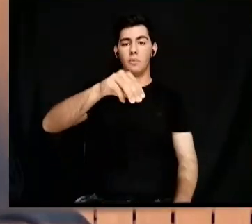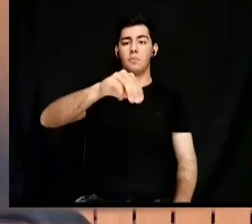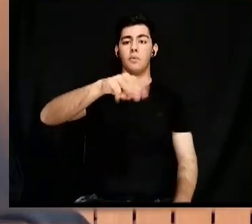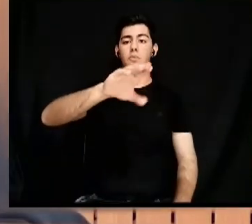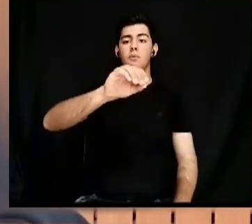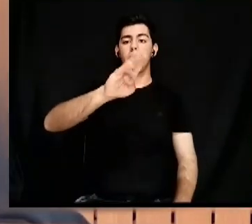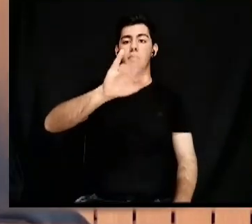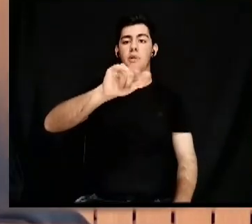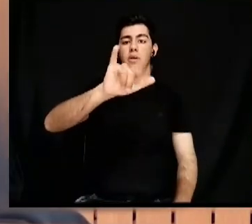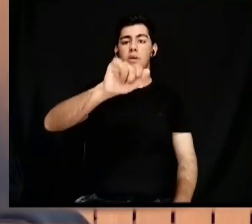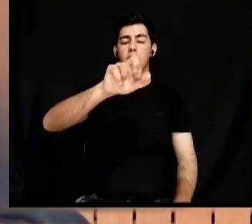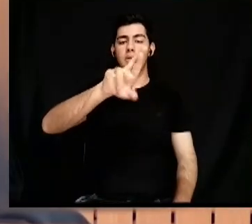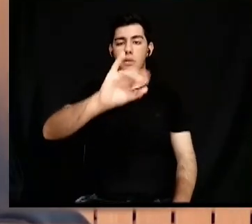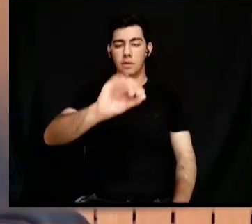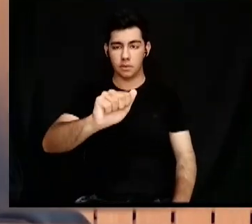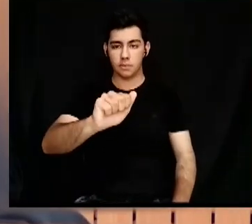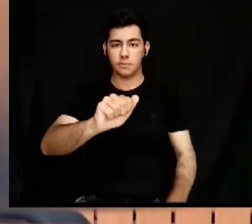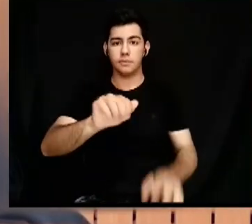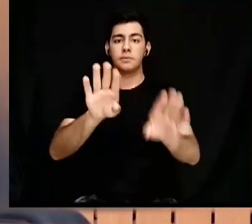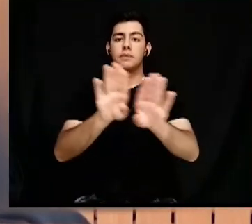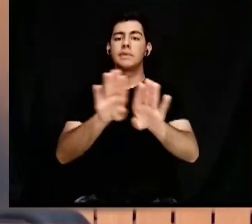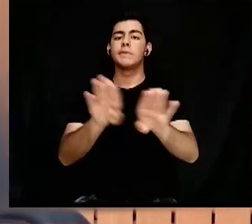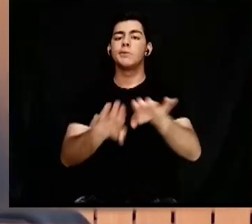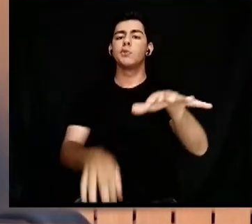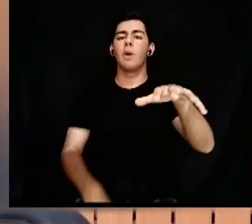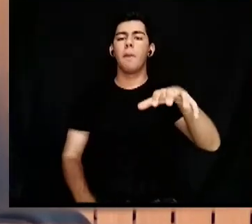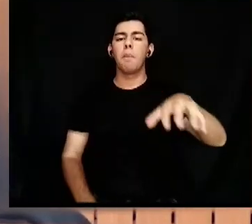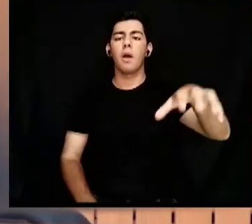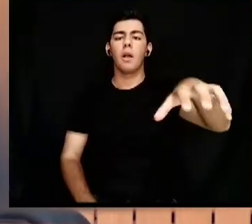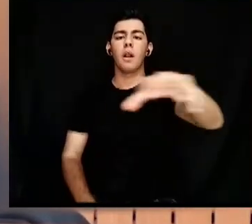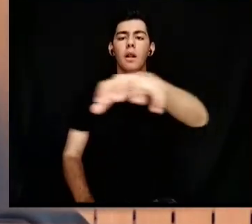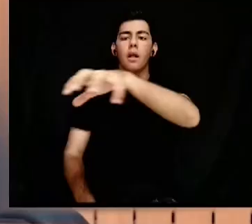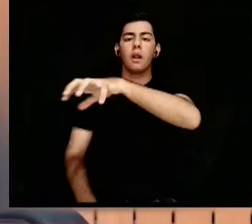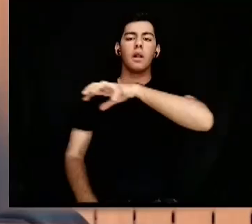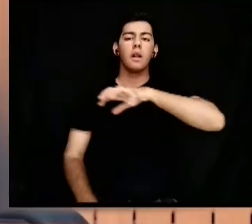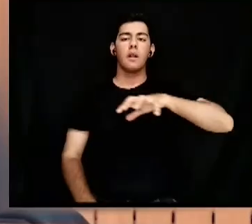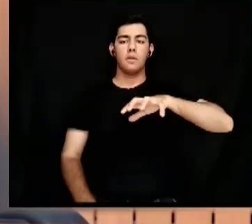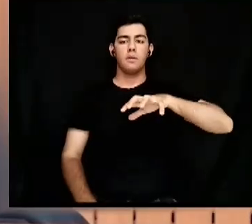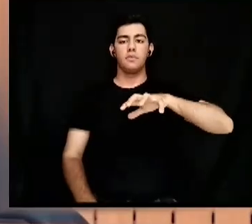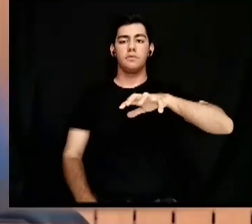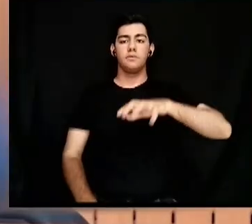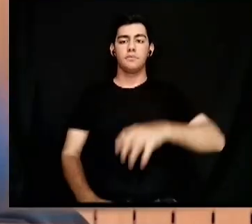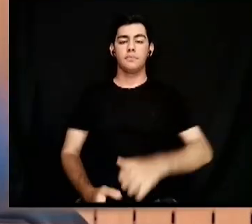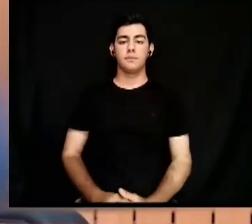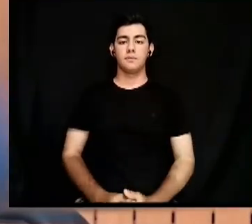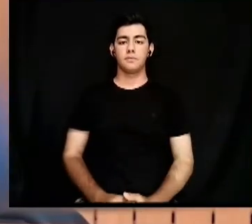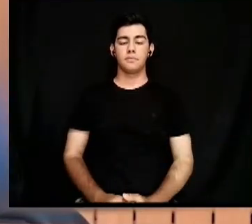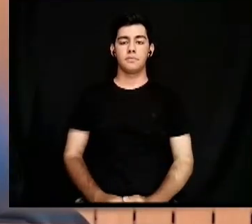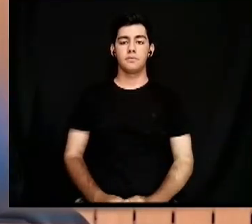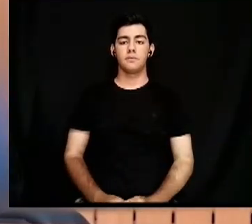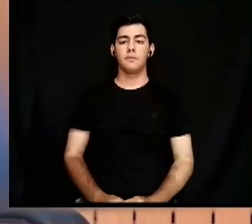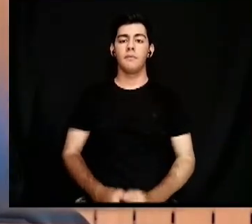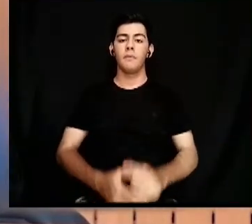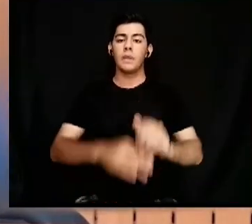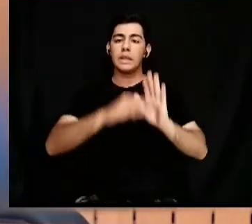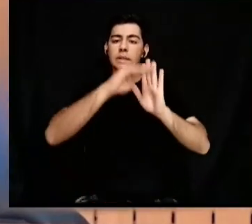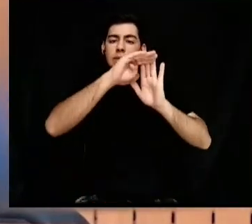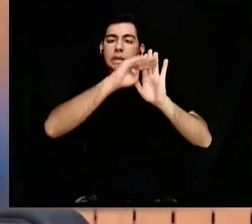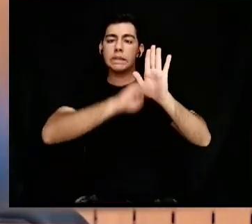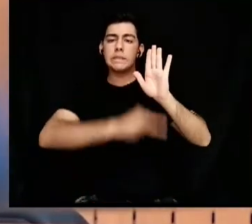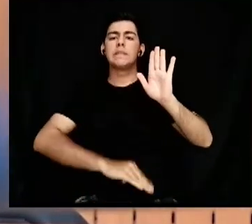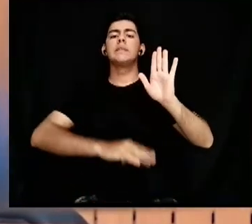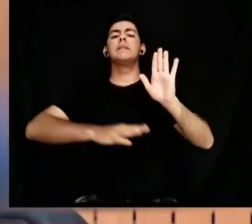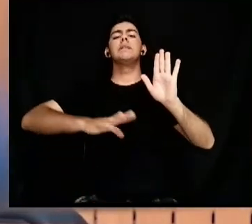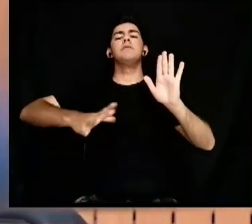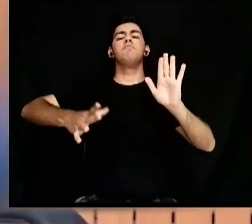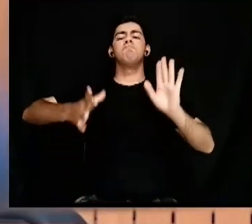populacional nos territórios, ela tem sido uma pauta muito presente nas